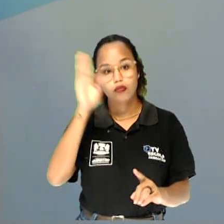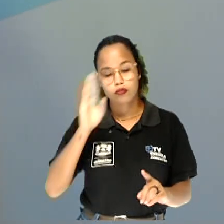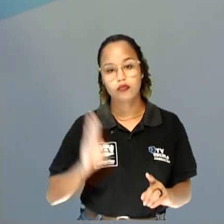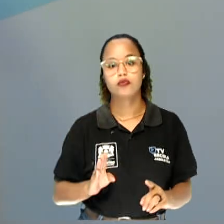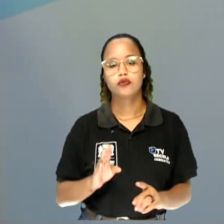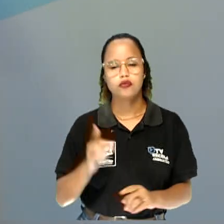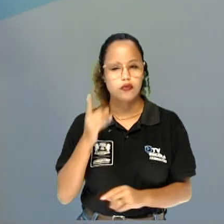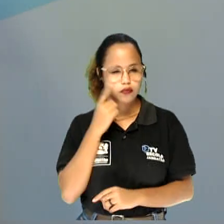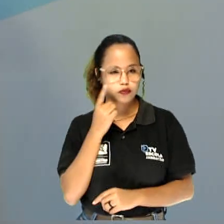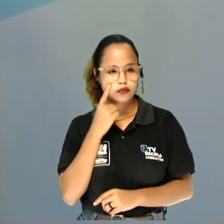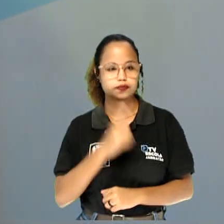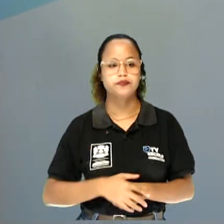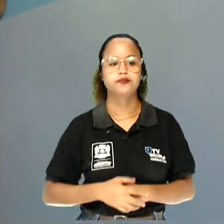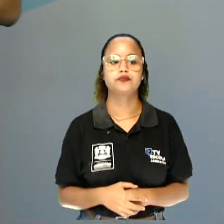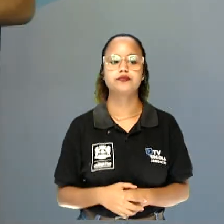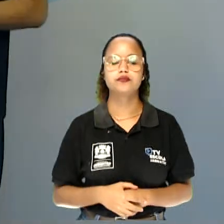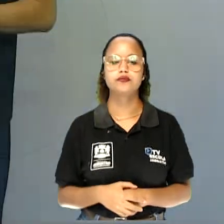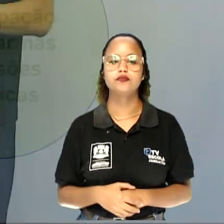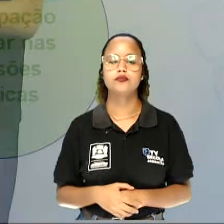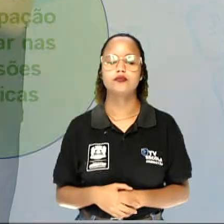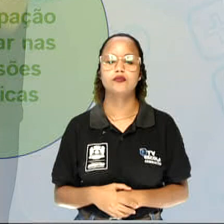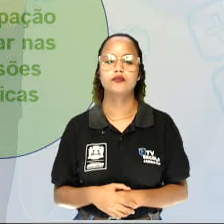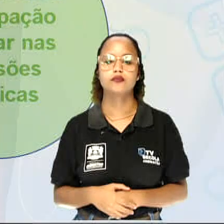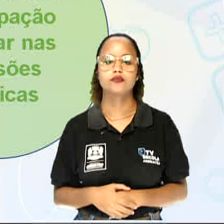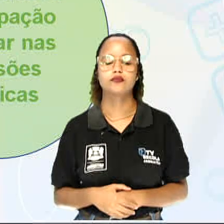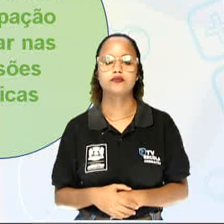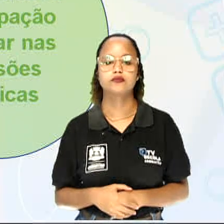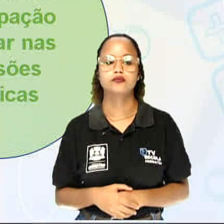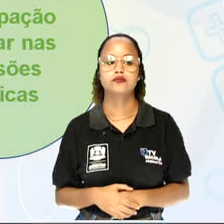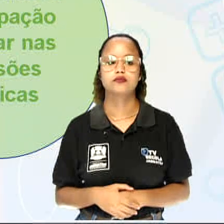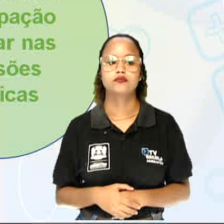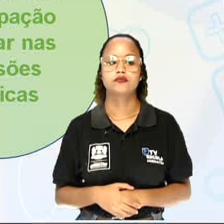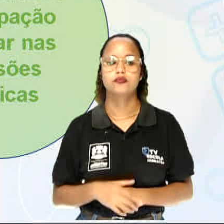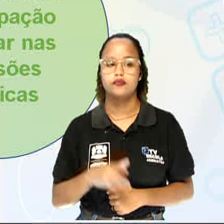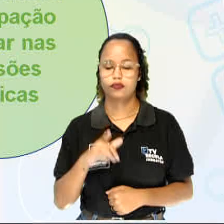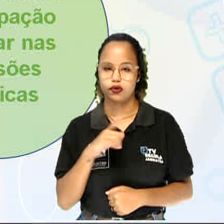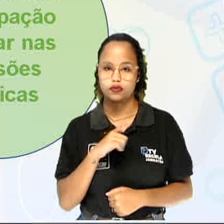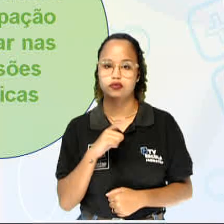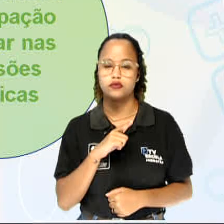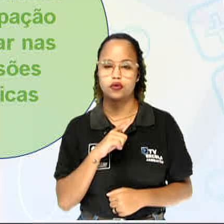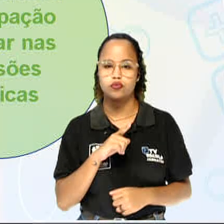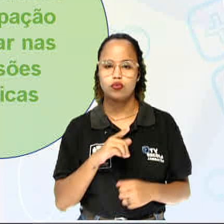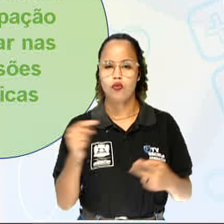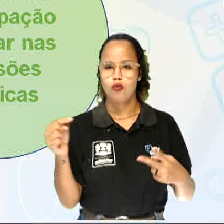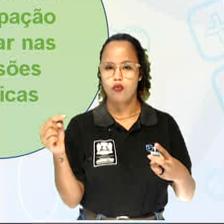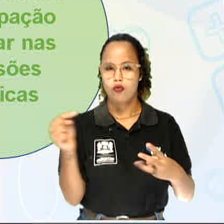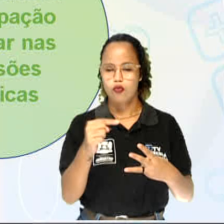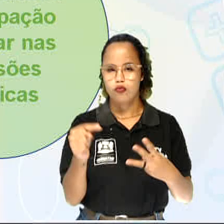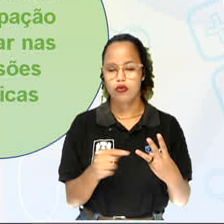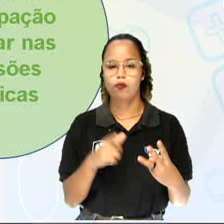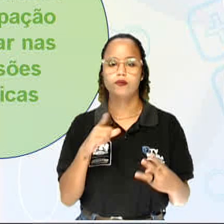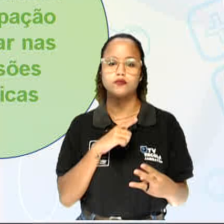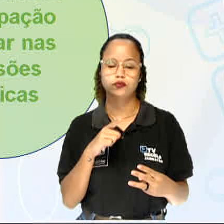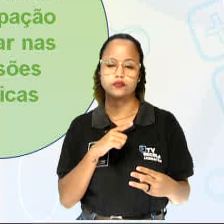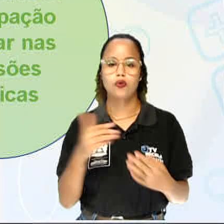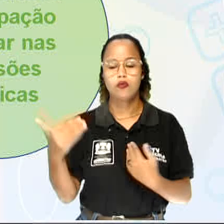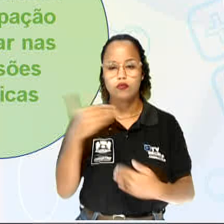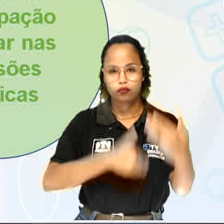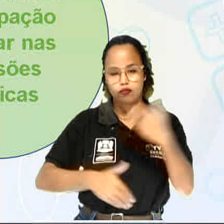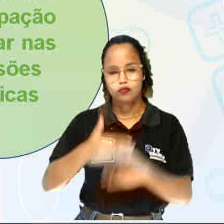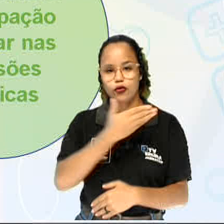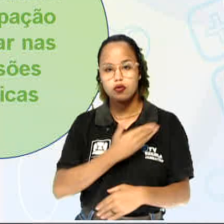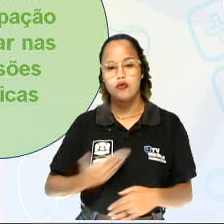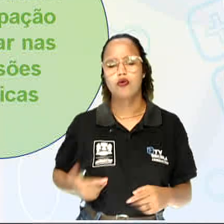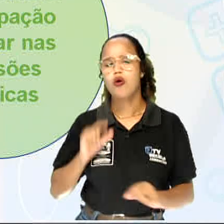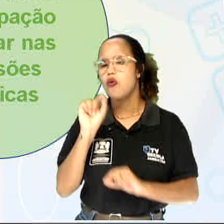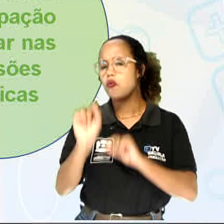Vamos observar isso aqui direitinho? Vamos embora para o slide, ó. Disputa entre os segmentos sociais envolvidos na proclamação sobre